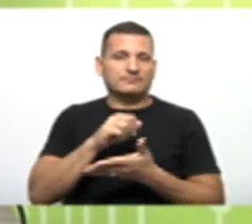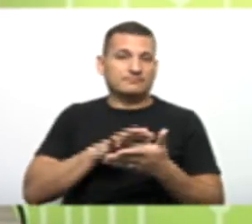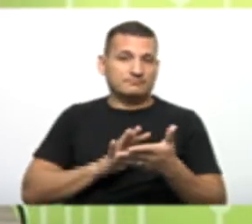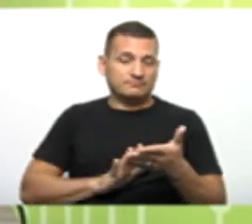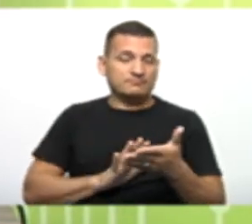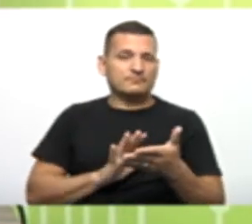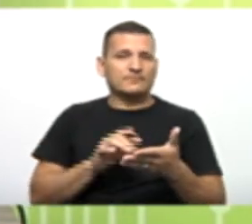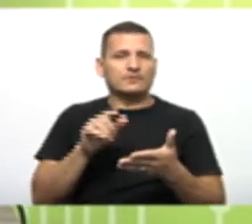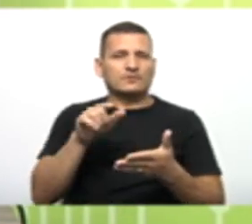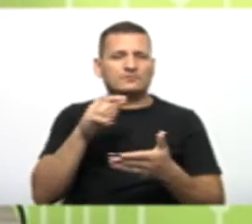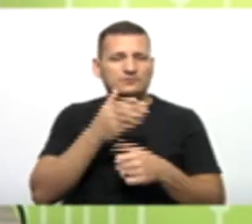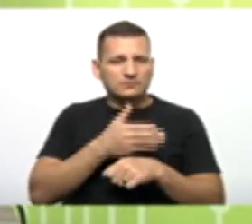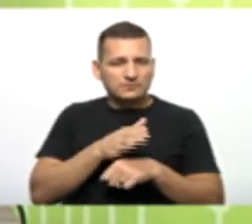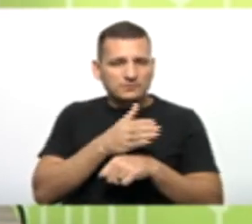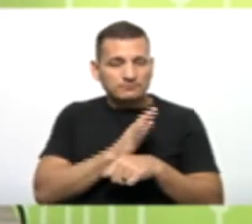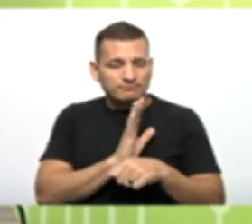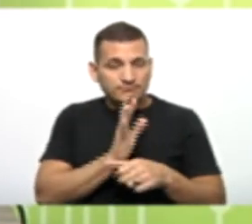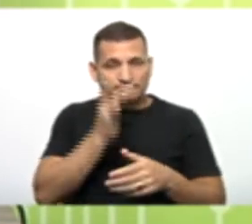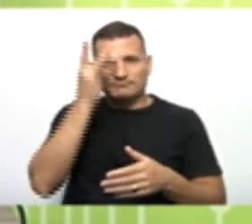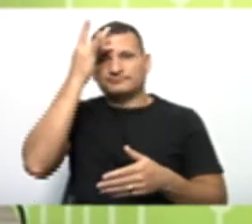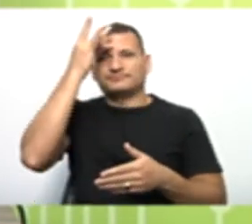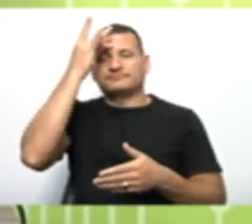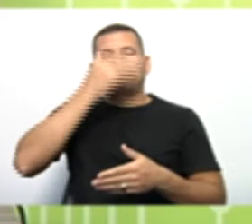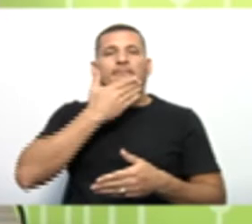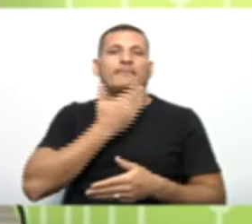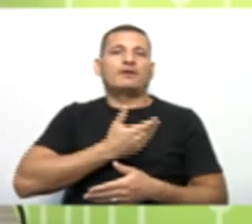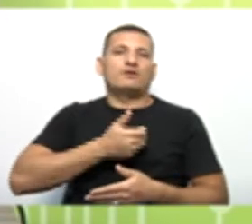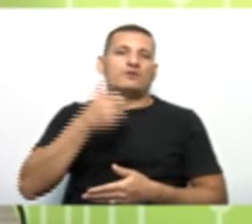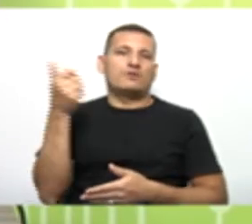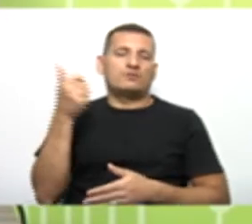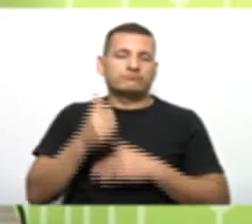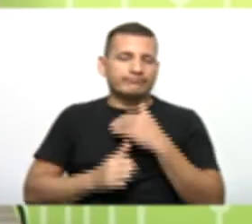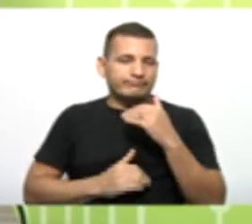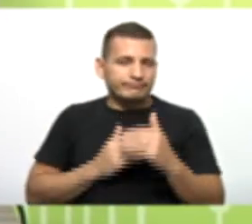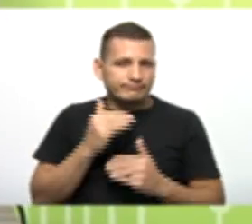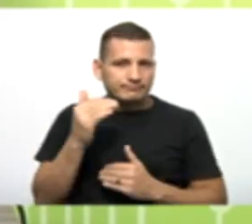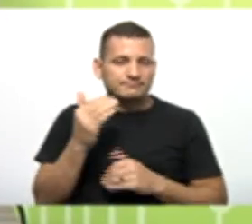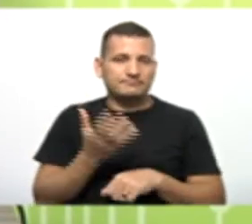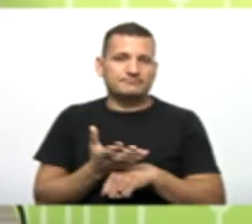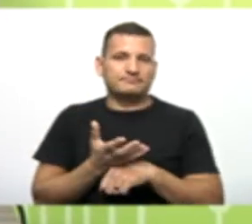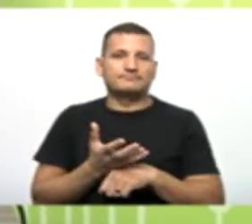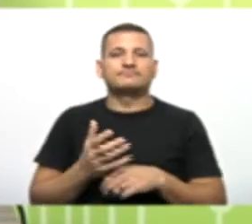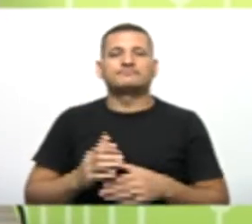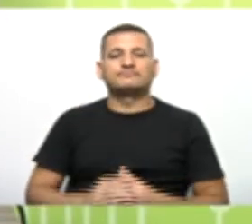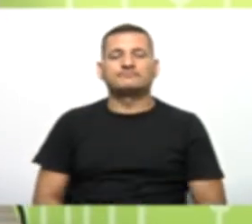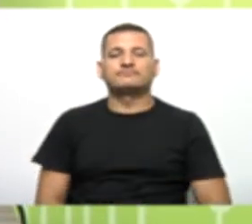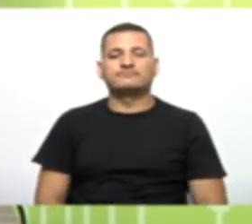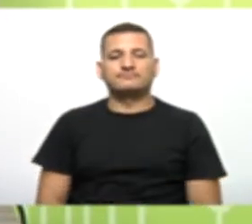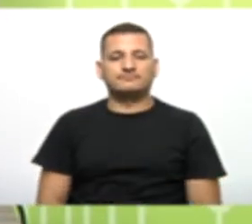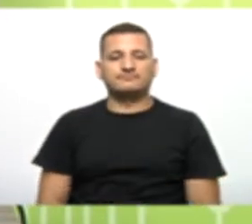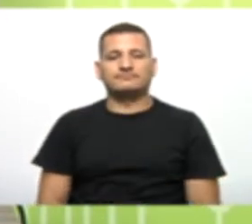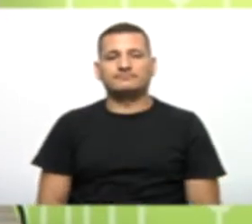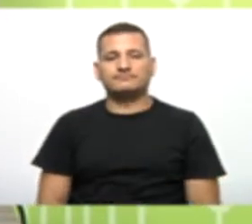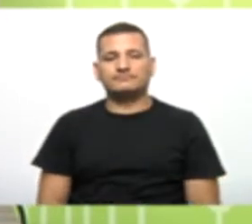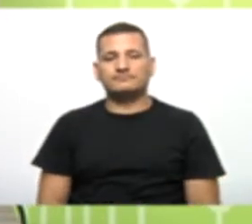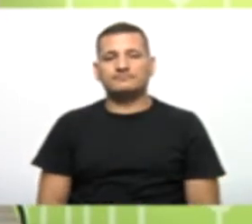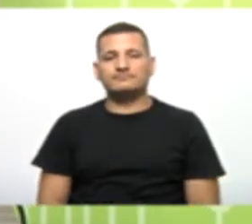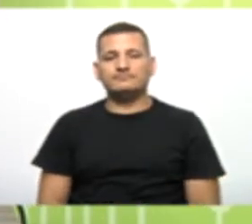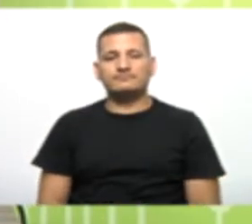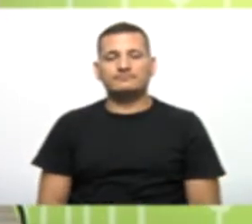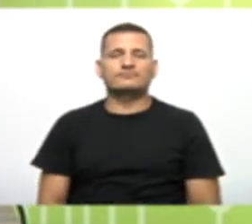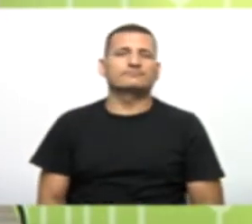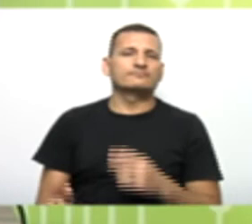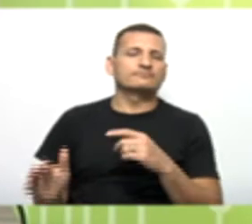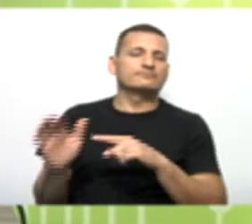vão conseguir assimilar cada vez melhor a disciplina, ok? Então, professor Ricardo, como